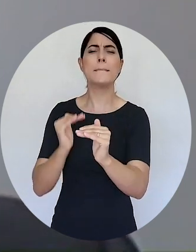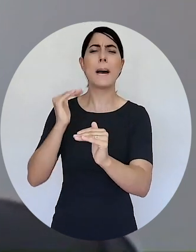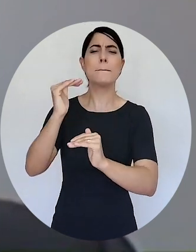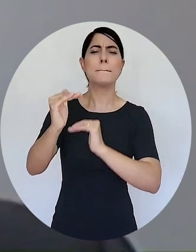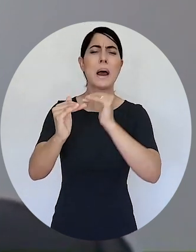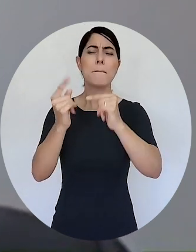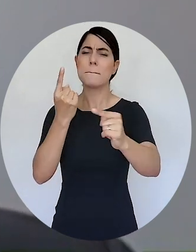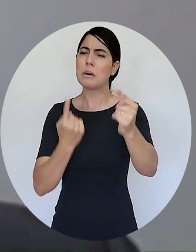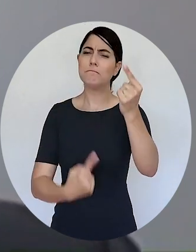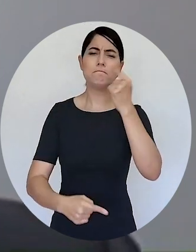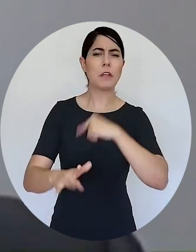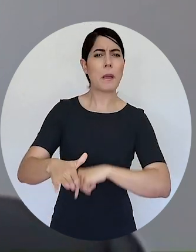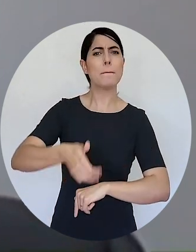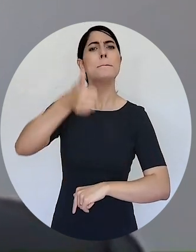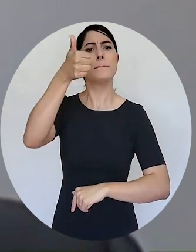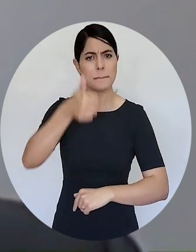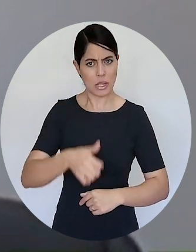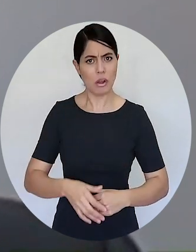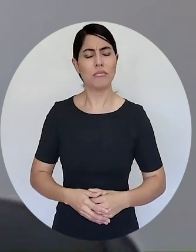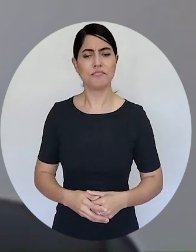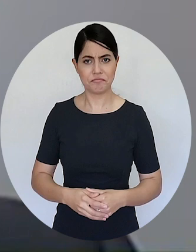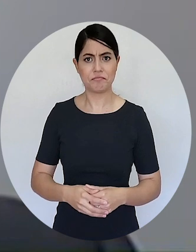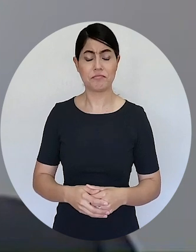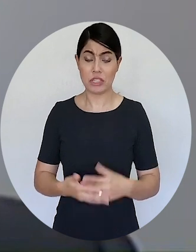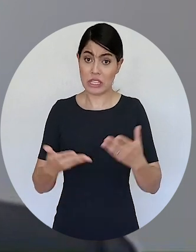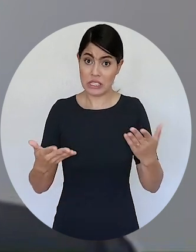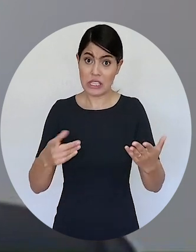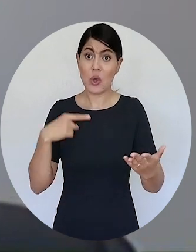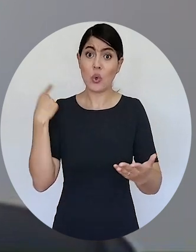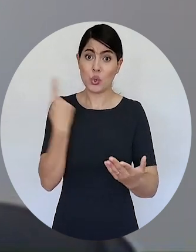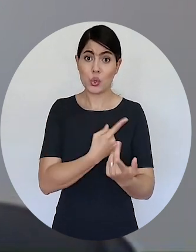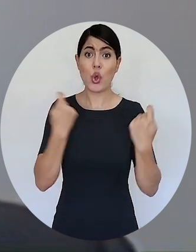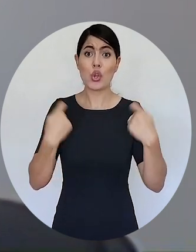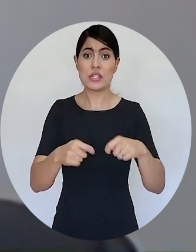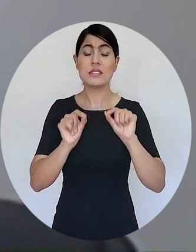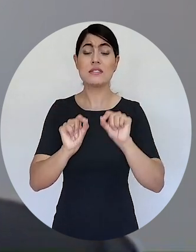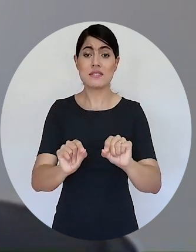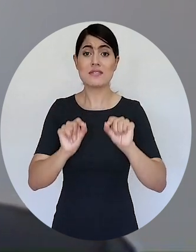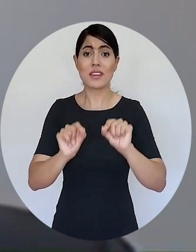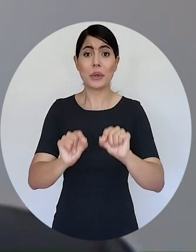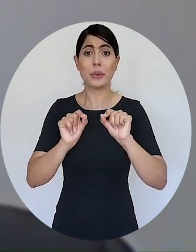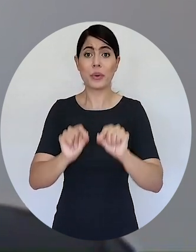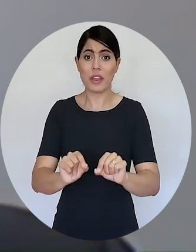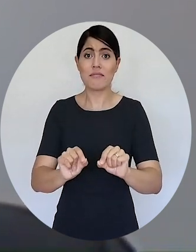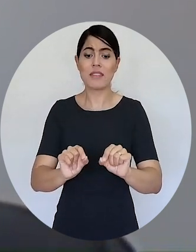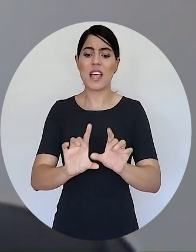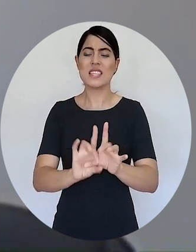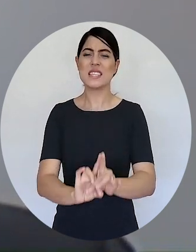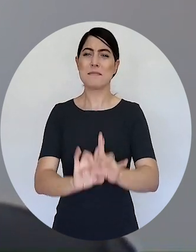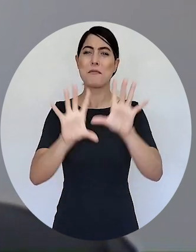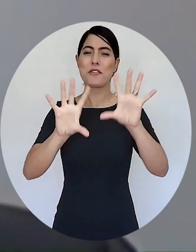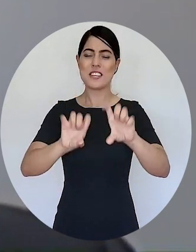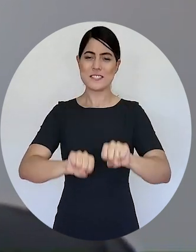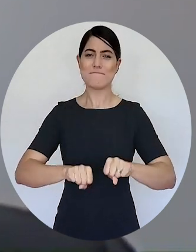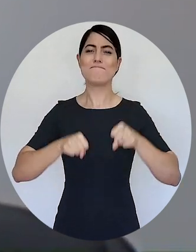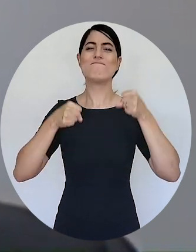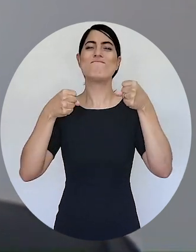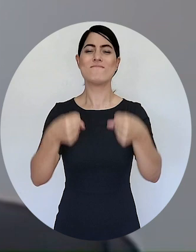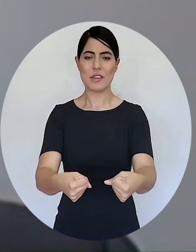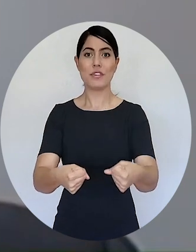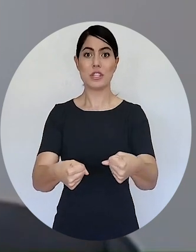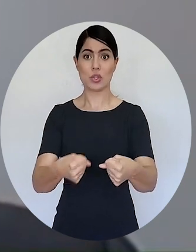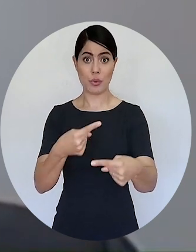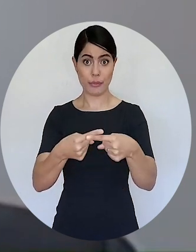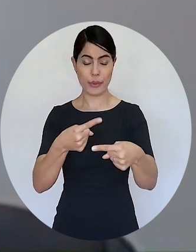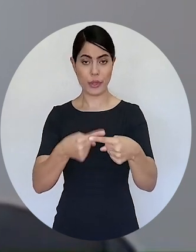algo sempre melhor. E é nesta visão que precisamos reverenciar e defender a nossa democracia.